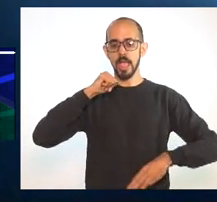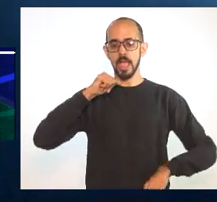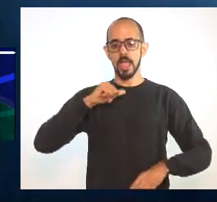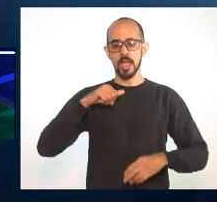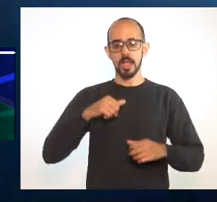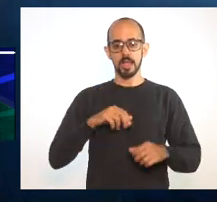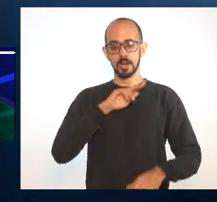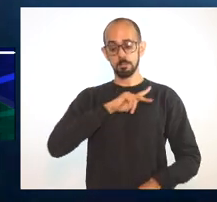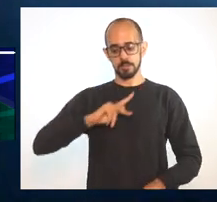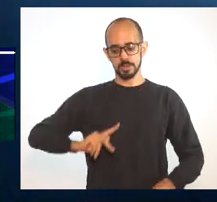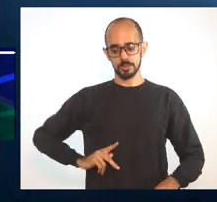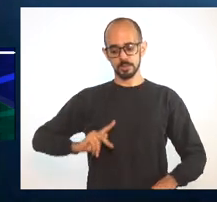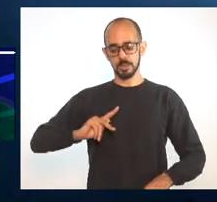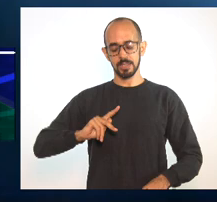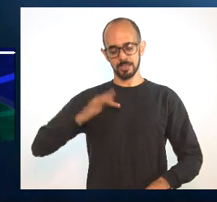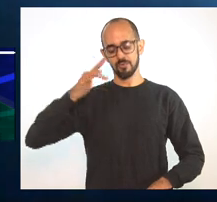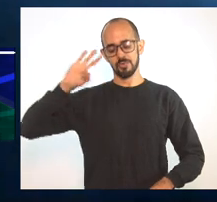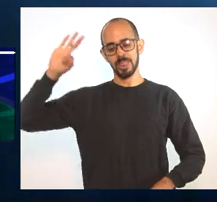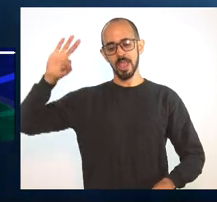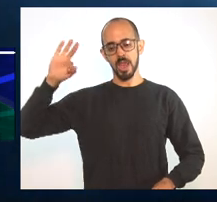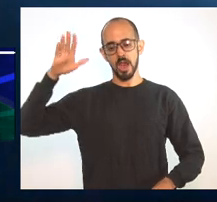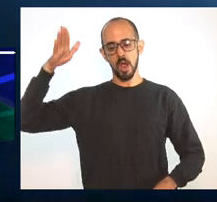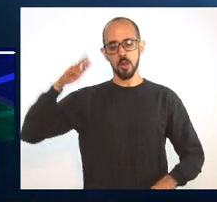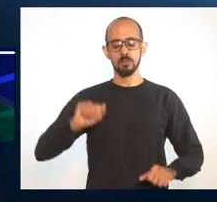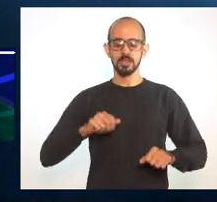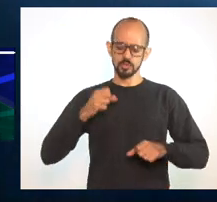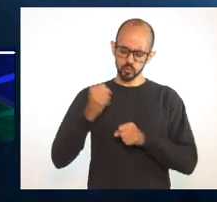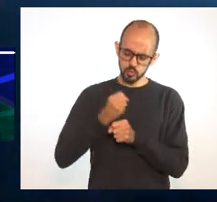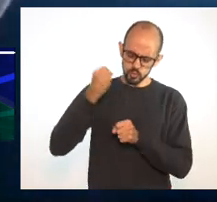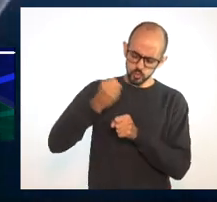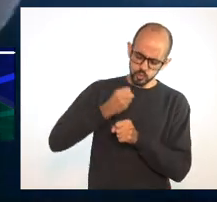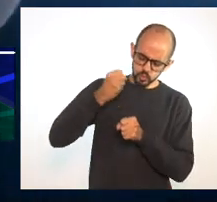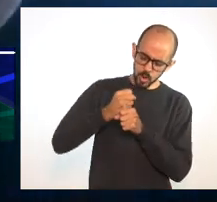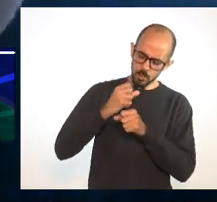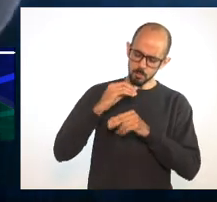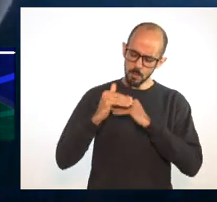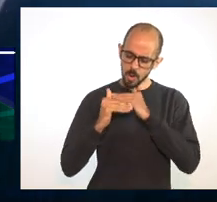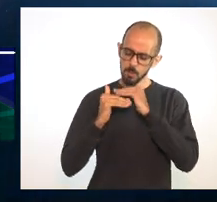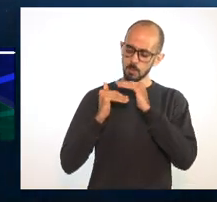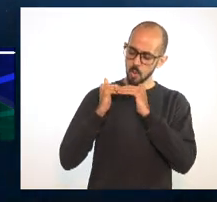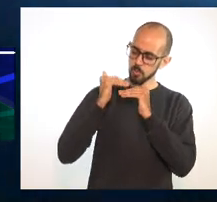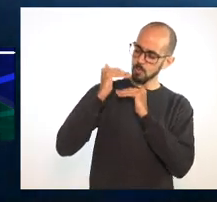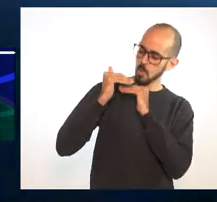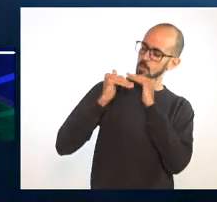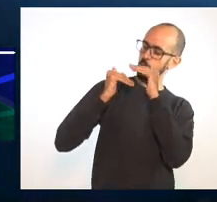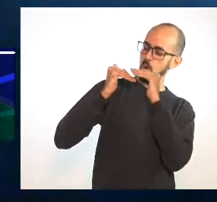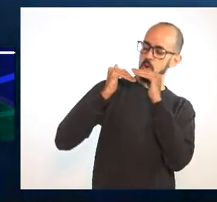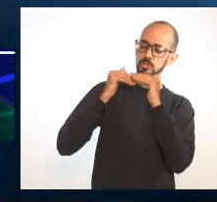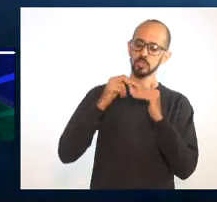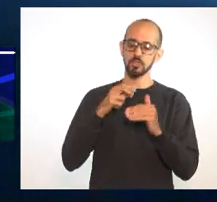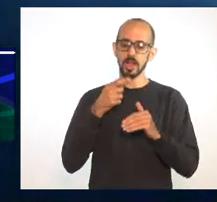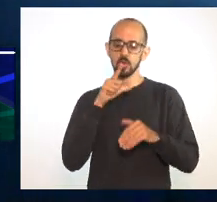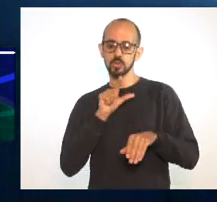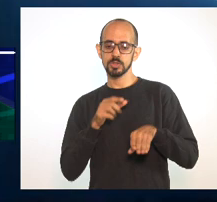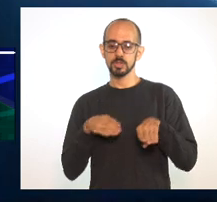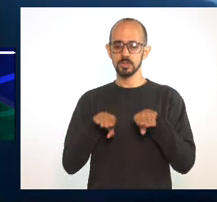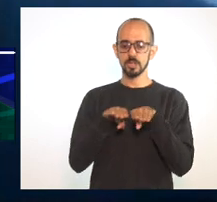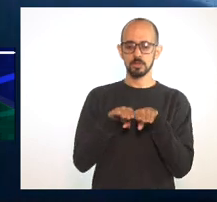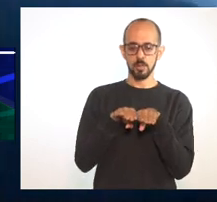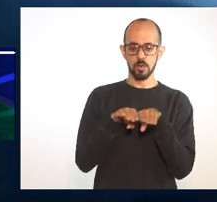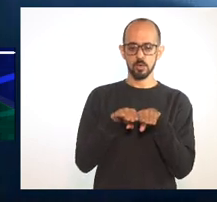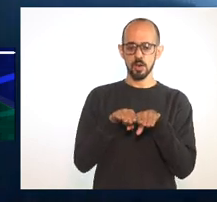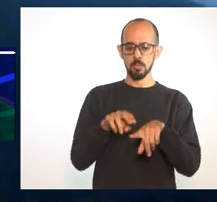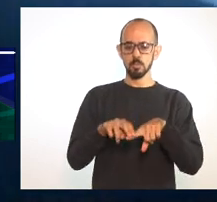tijolo a tijolo, vai se construindo uma igualdade. Ainda distante, Por isso, eu saúdo todas